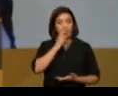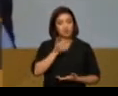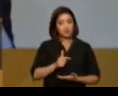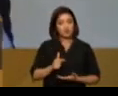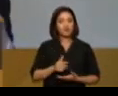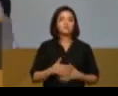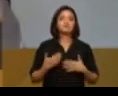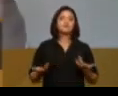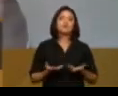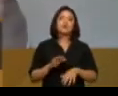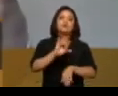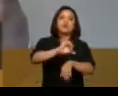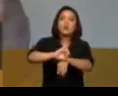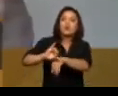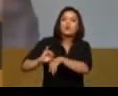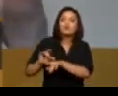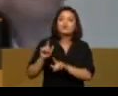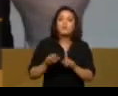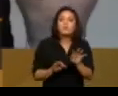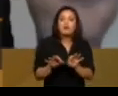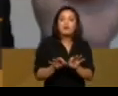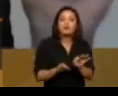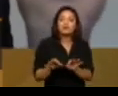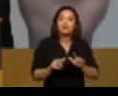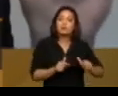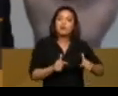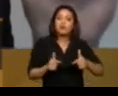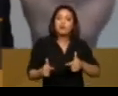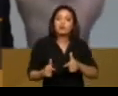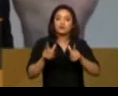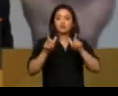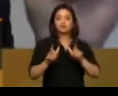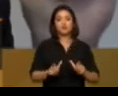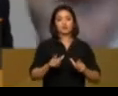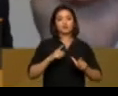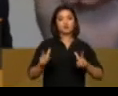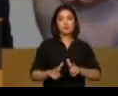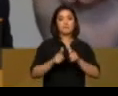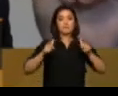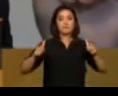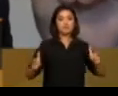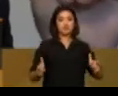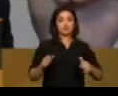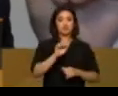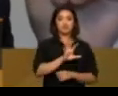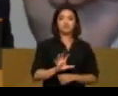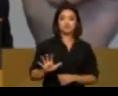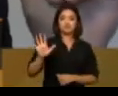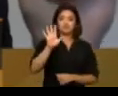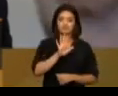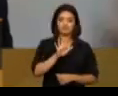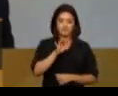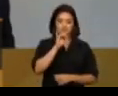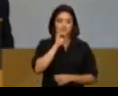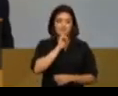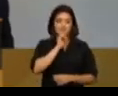Essas unidades foram planejadas para atuar em mercados com uma determinada abrangência regional. Por